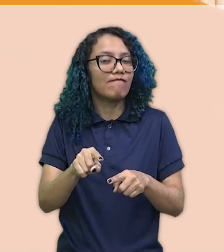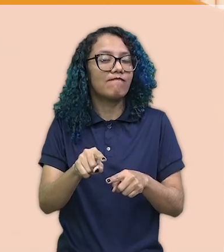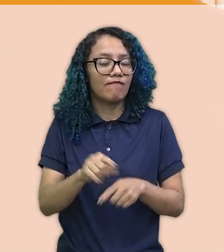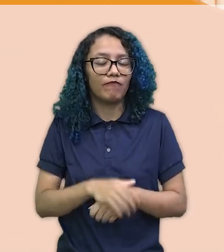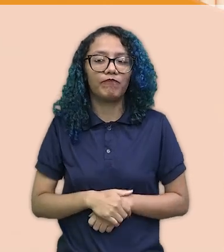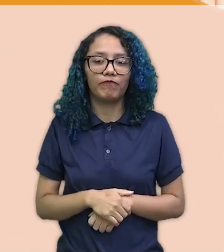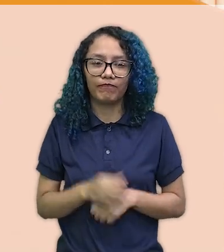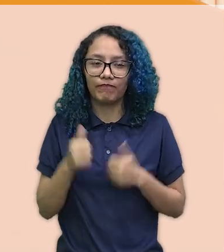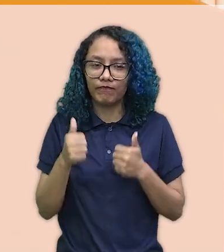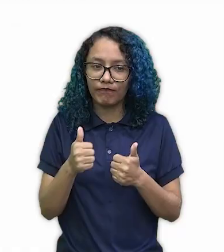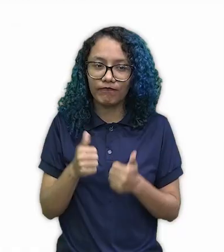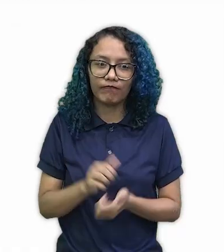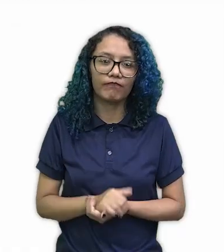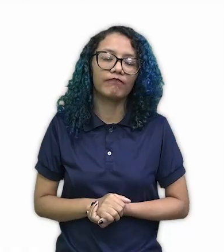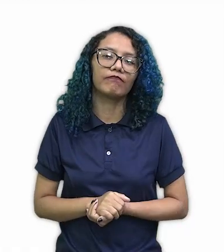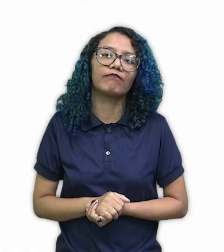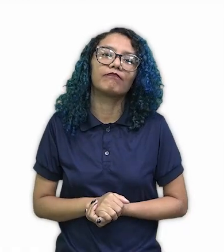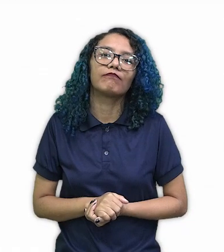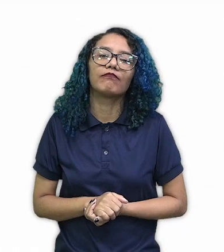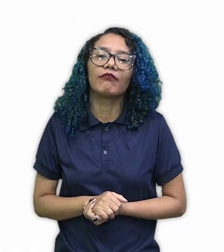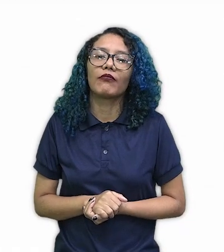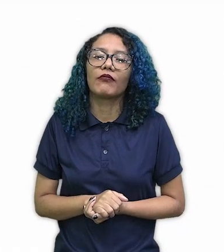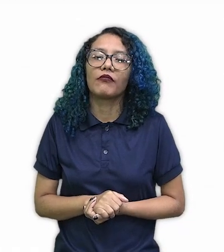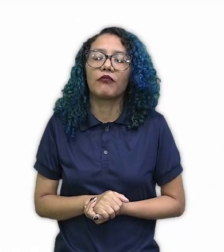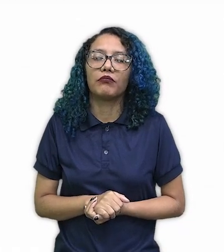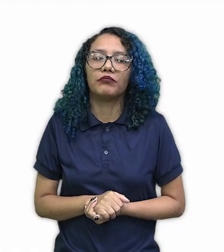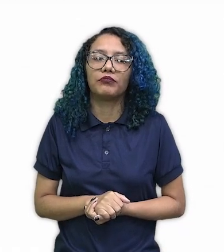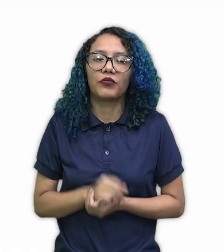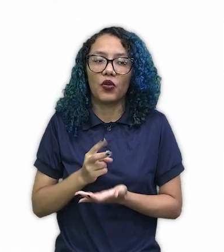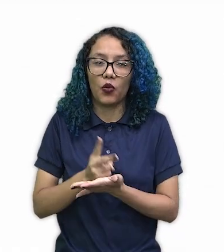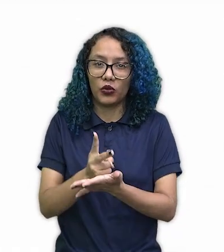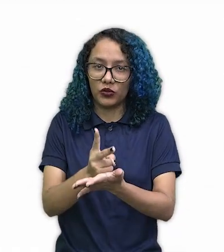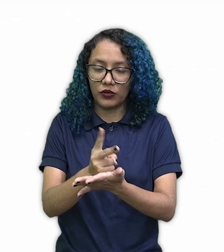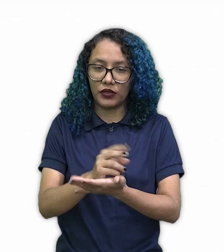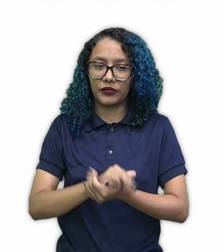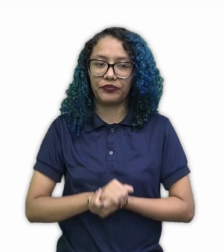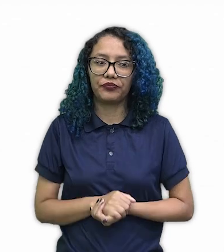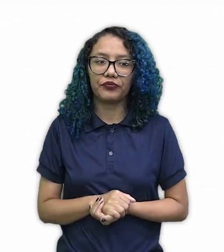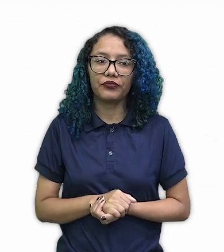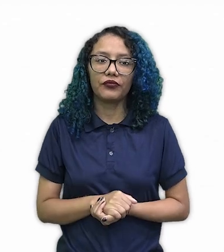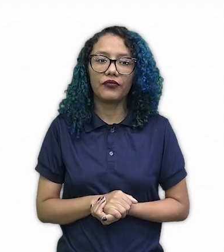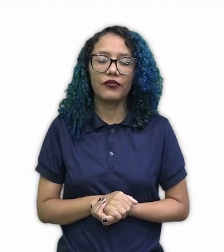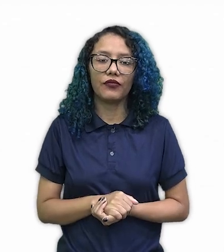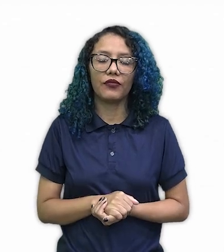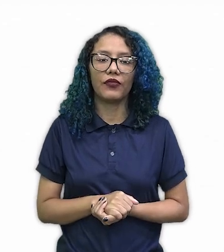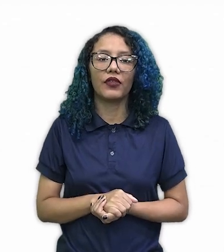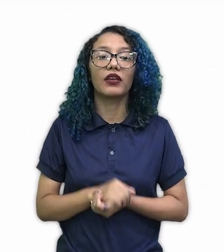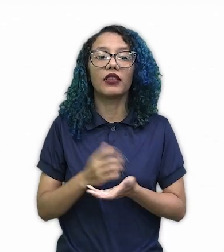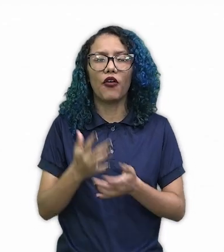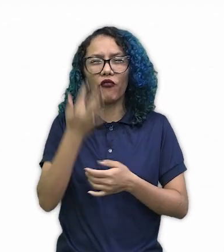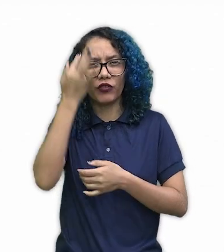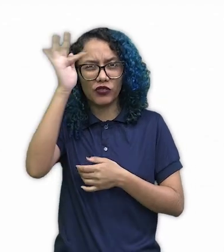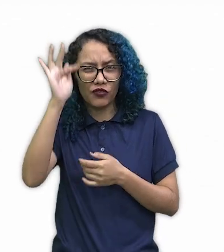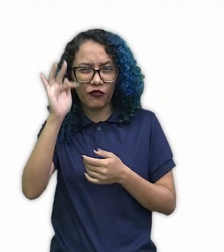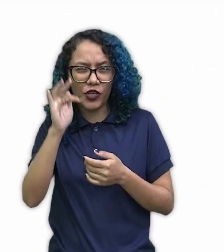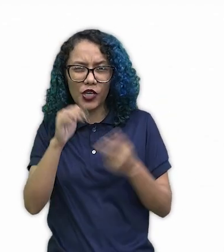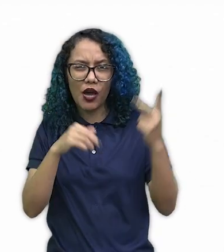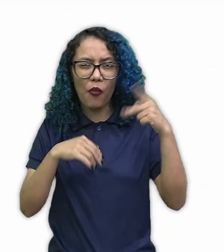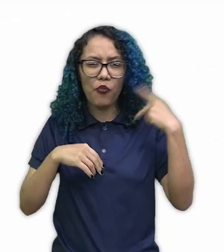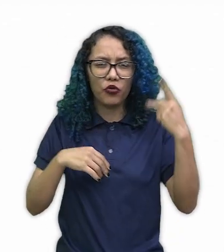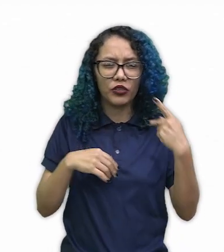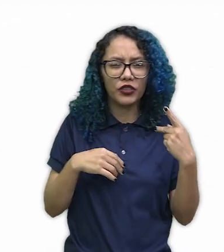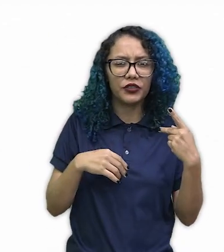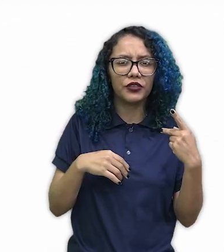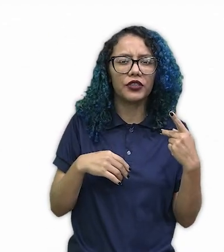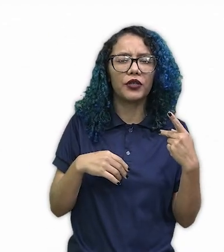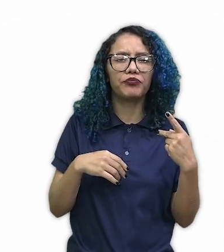cutucada aí. Vamos lá, então? Vamos falar de... Quando nós falamos de filosofia e política, a gente diz assim, olha, pensa, essa é a ideia,